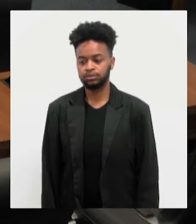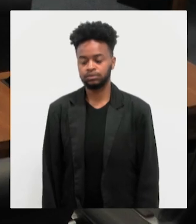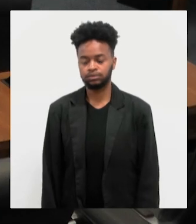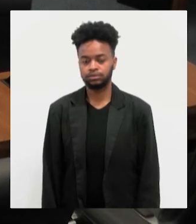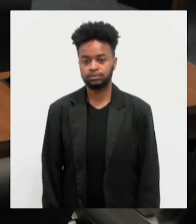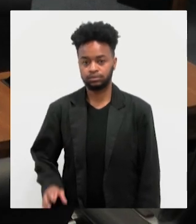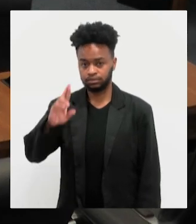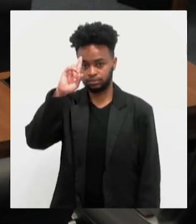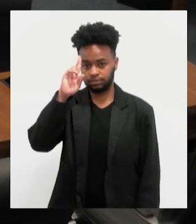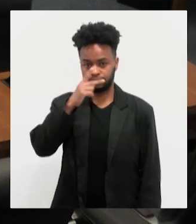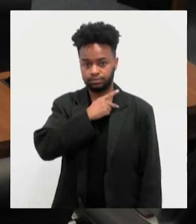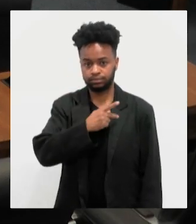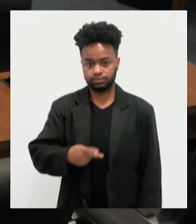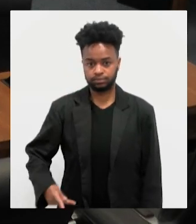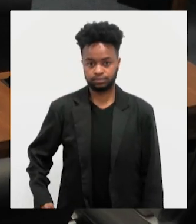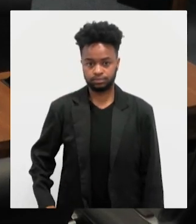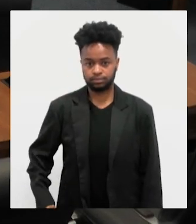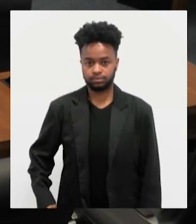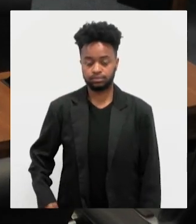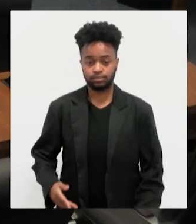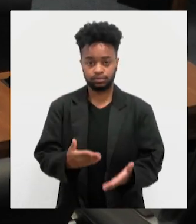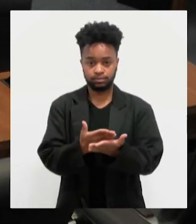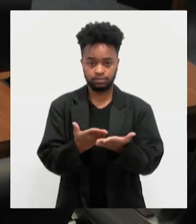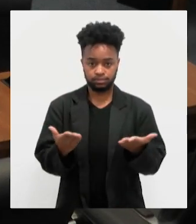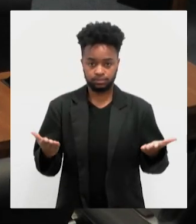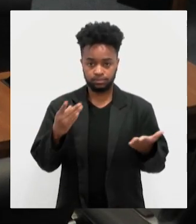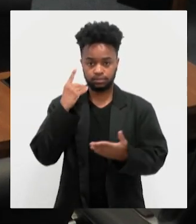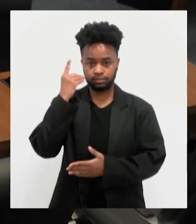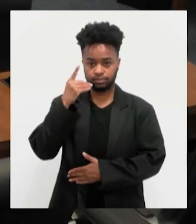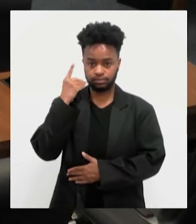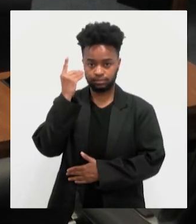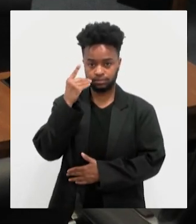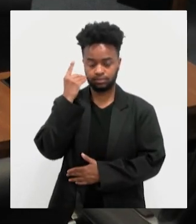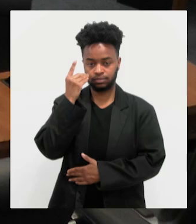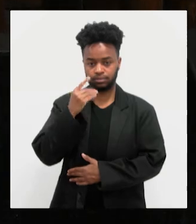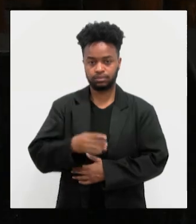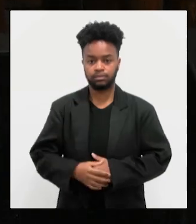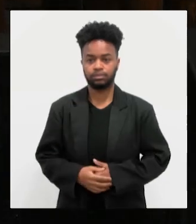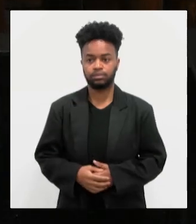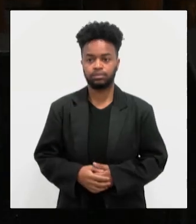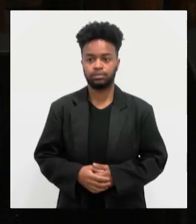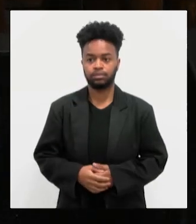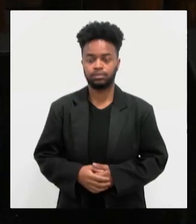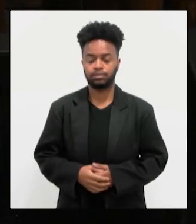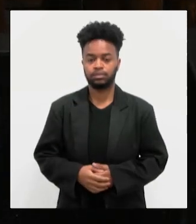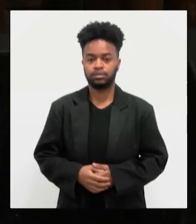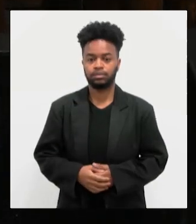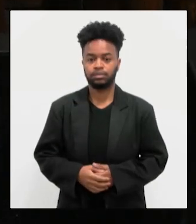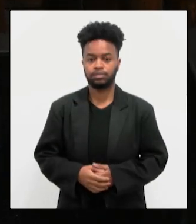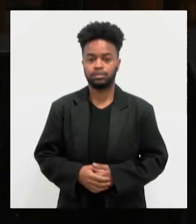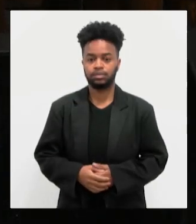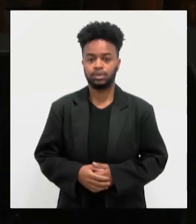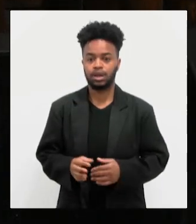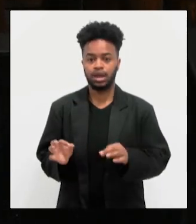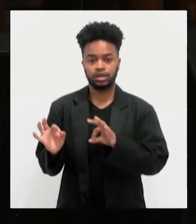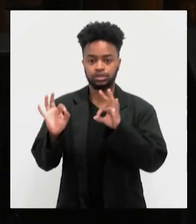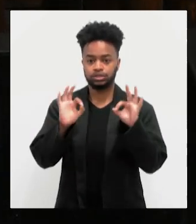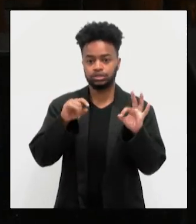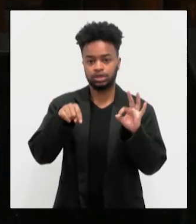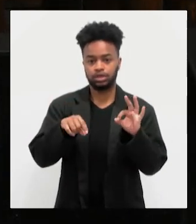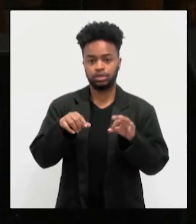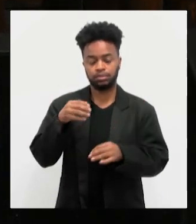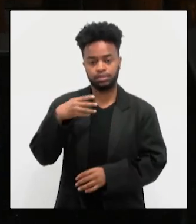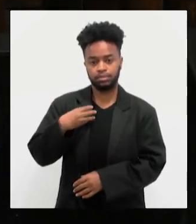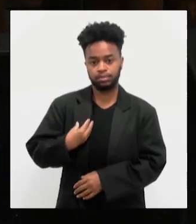Senhor presidente, senhoras e senhores deputados que nos acompanham ainda em plenário ou